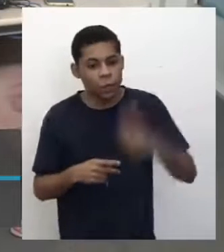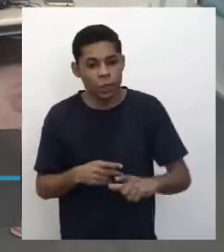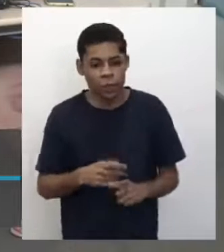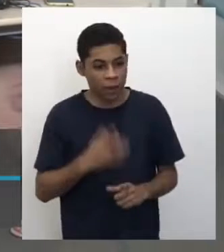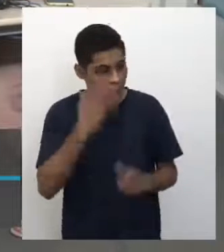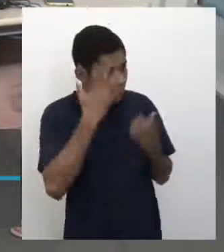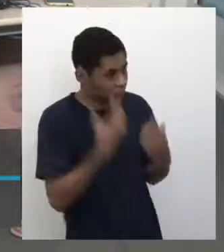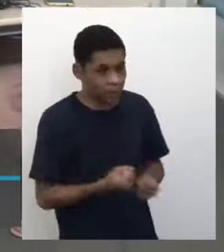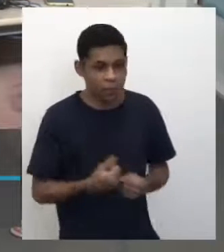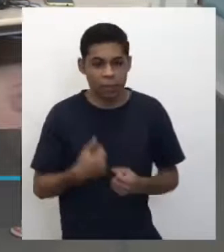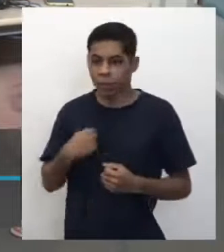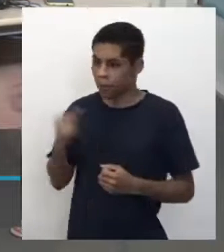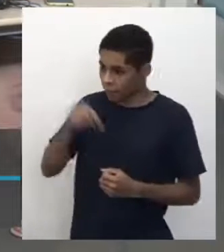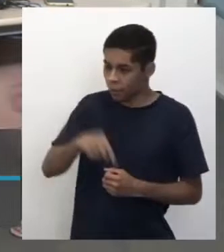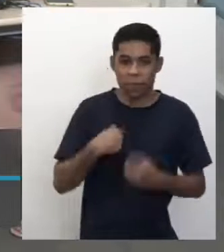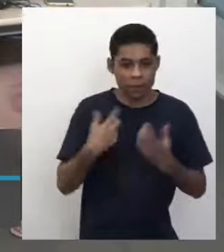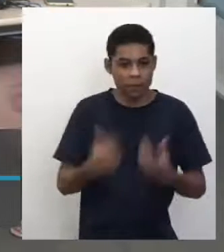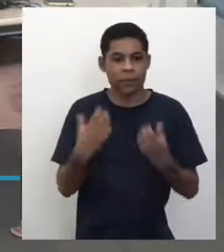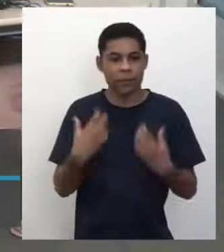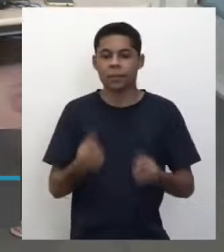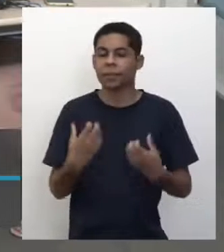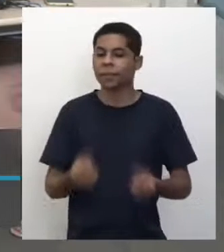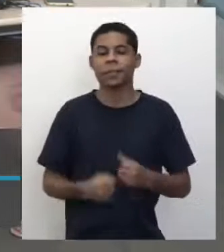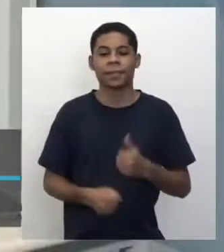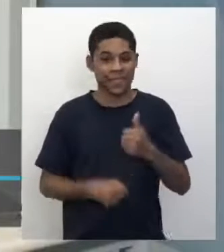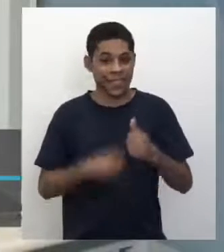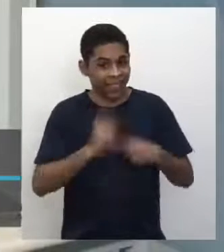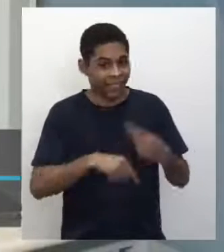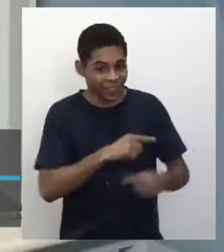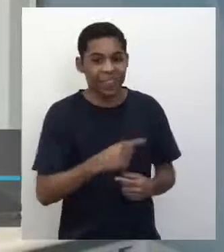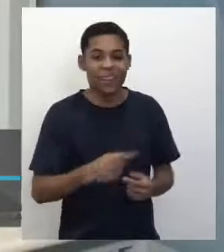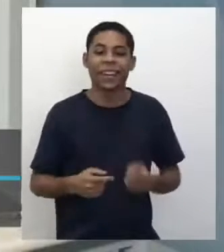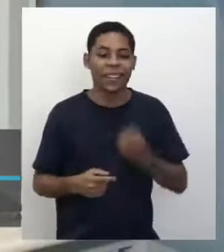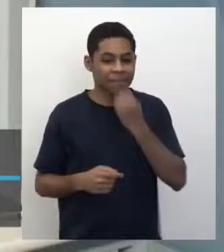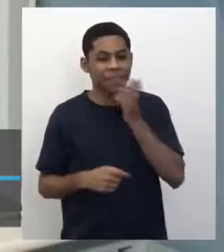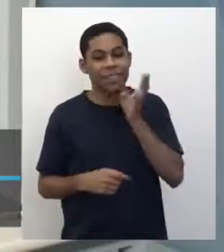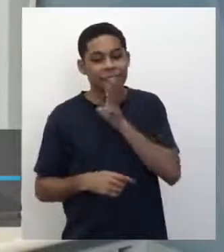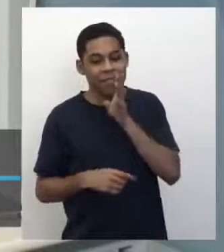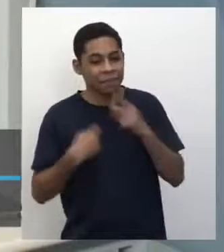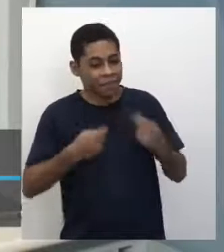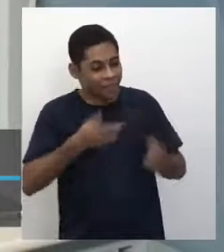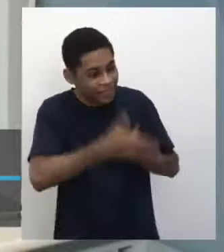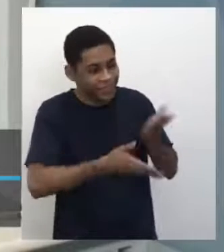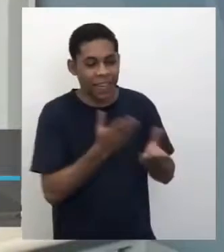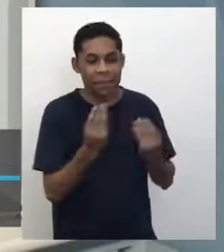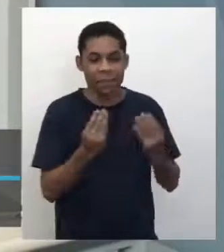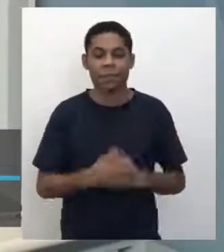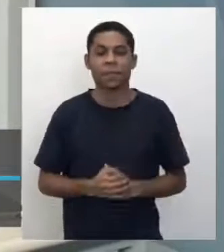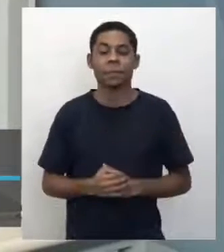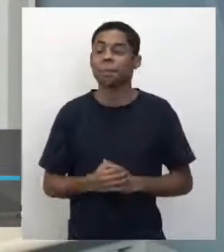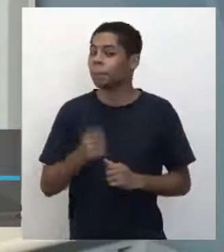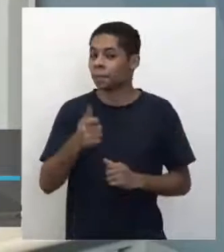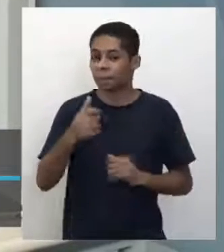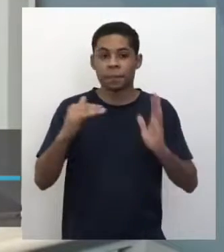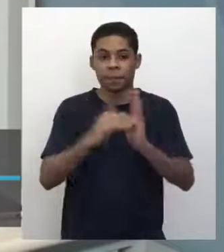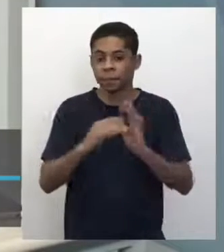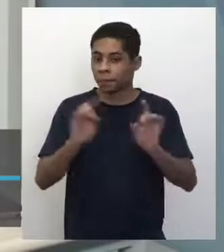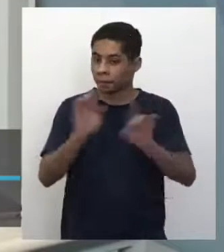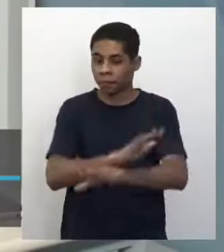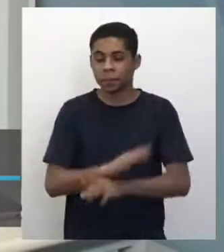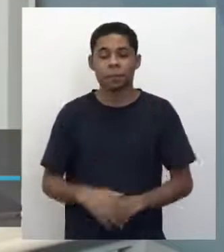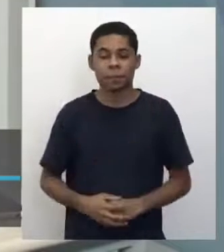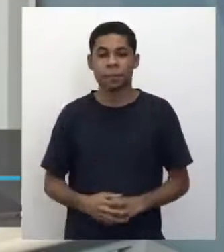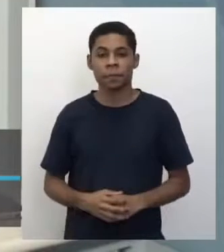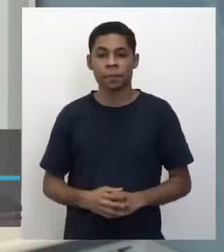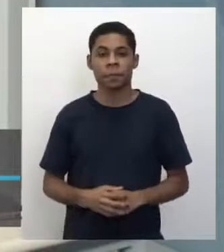vir? Eu venho, pessoal. Então, eu gosto depois de vocês. dessa, né, eu tenho que agradar muito, né? Turma, estamos chegando ao final da nossa